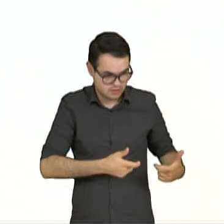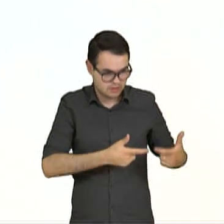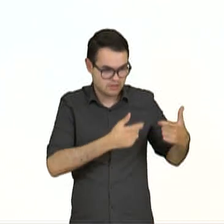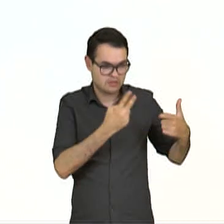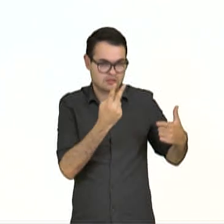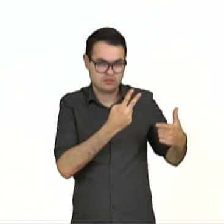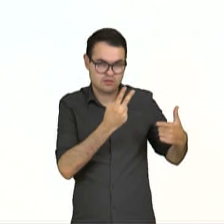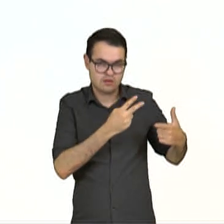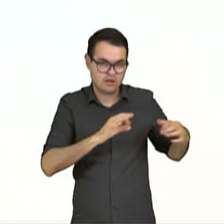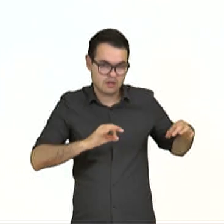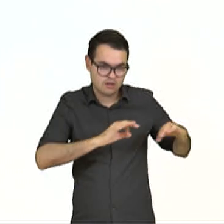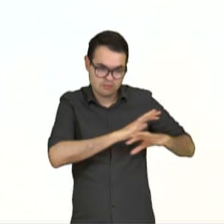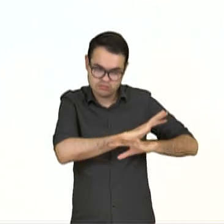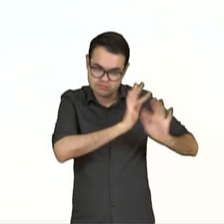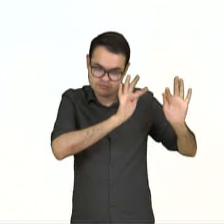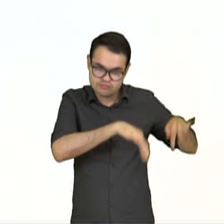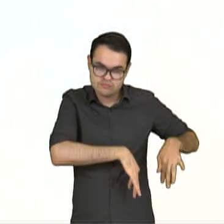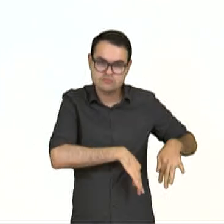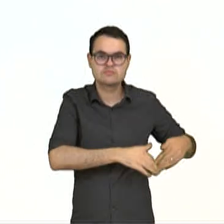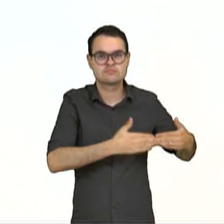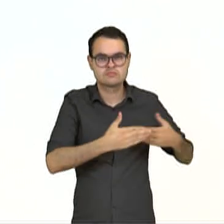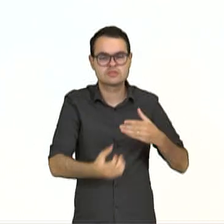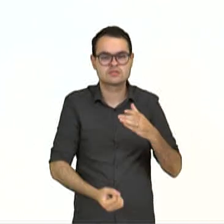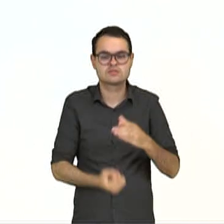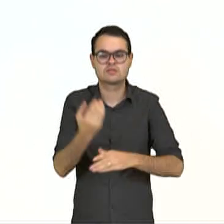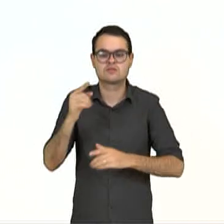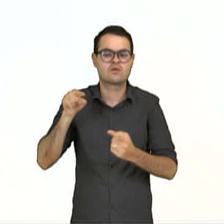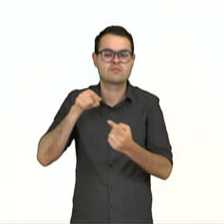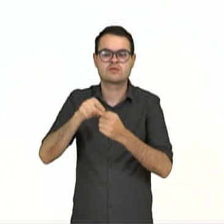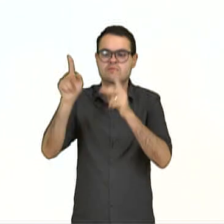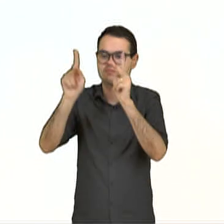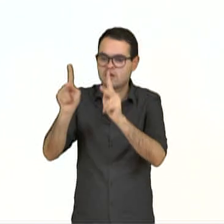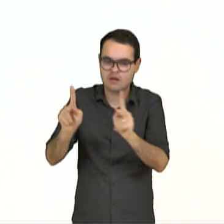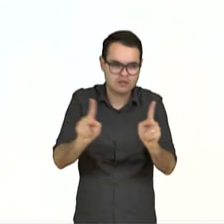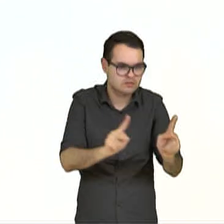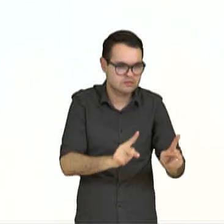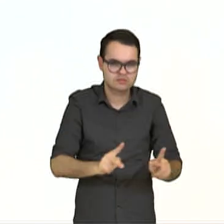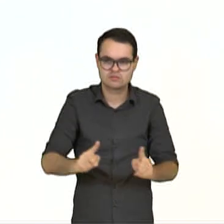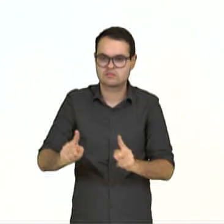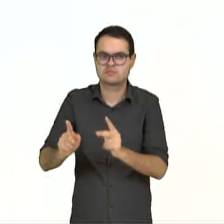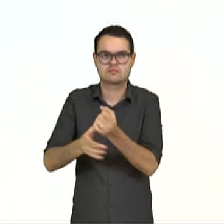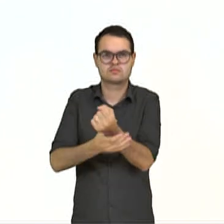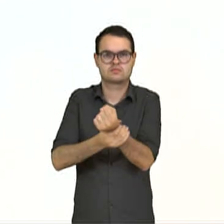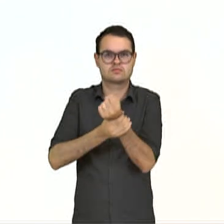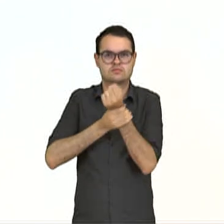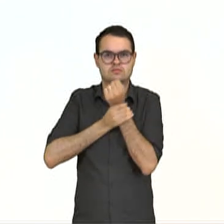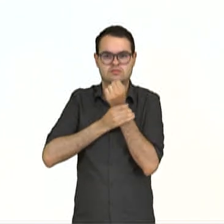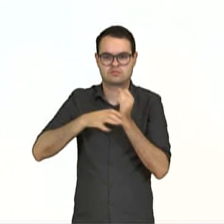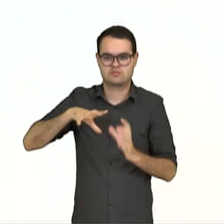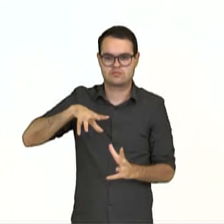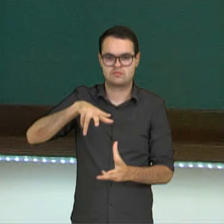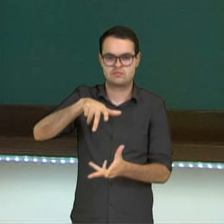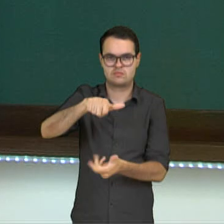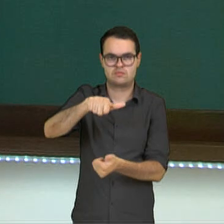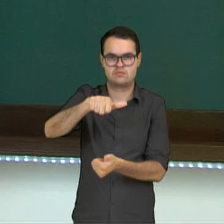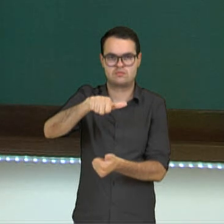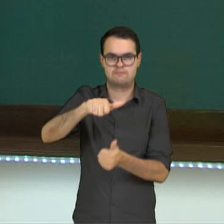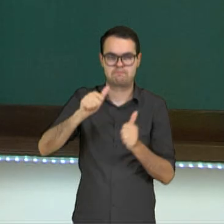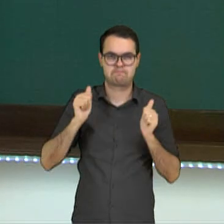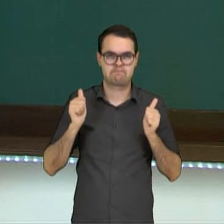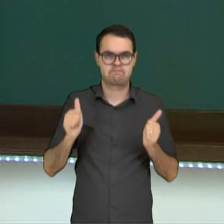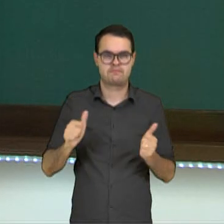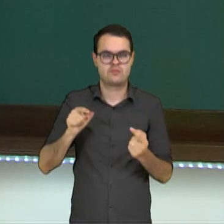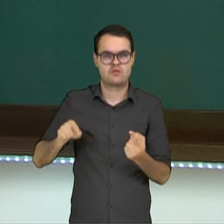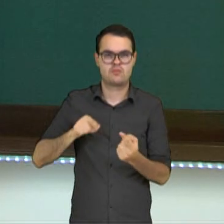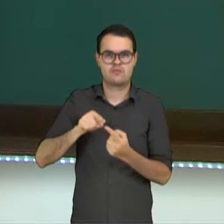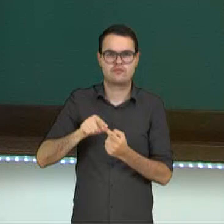com o objetivo de manter a paz entre as nações e a segurança internacional, tá bom? Esse